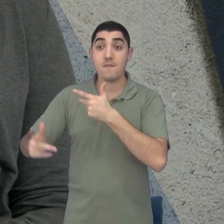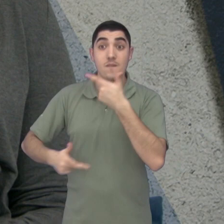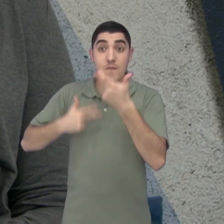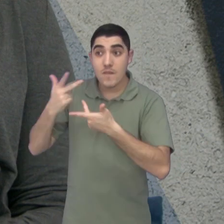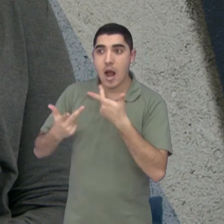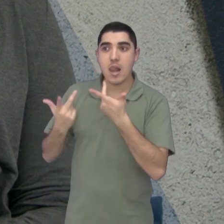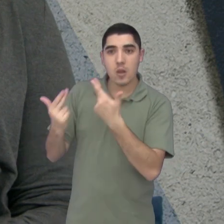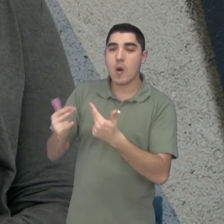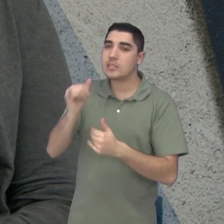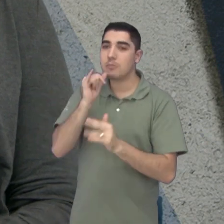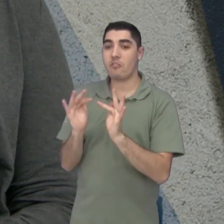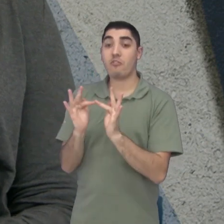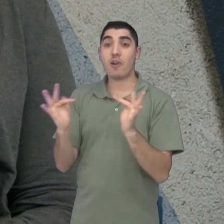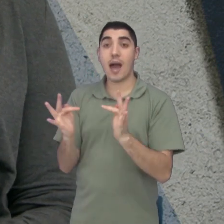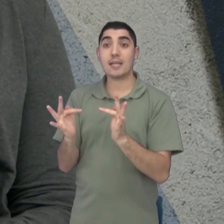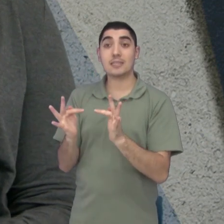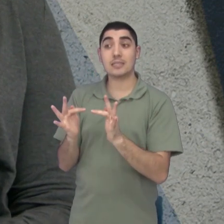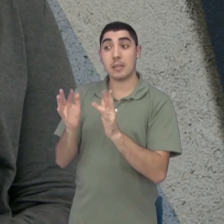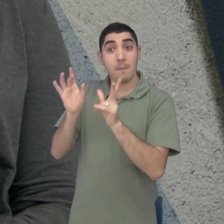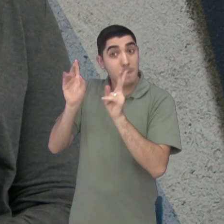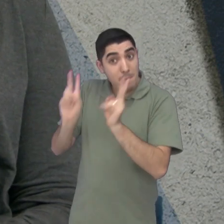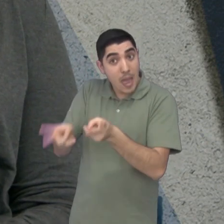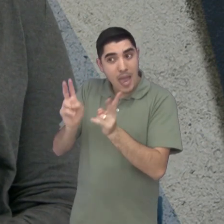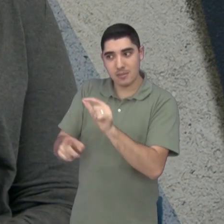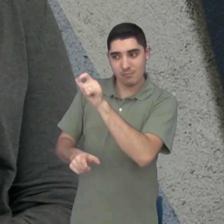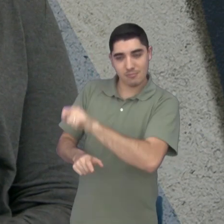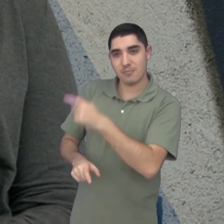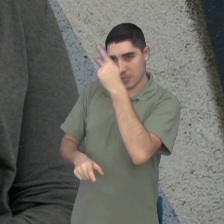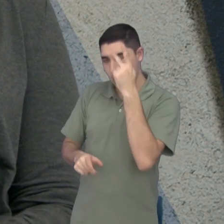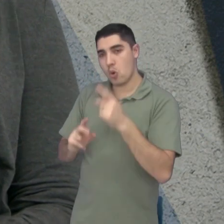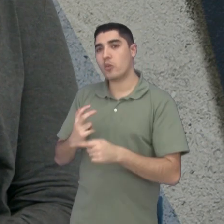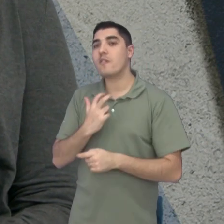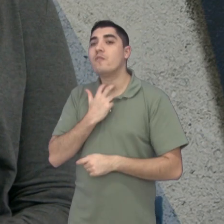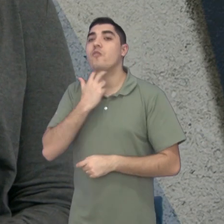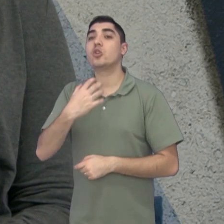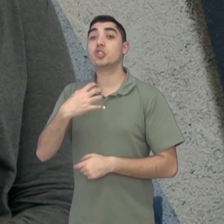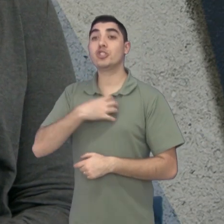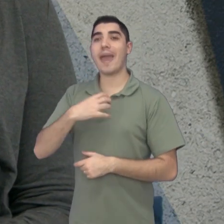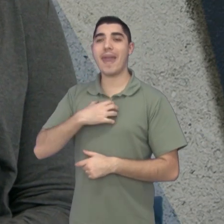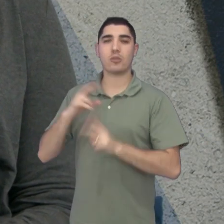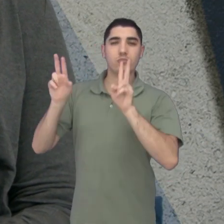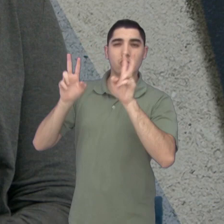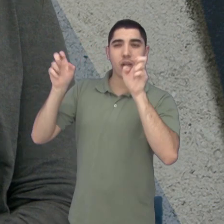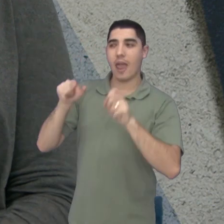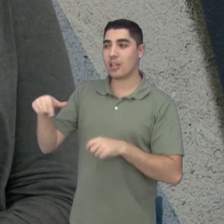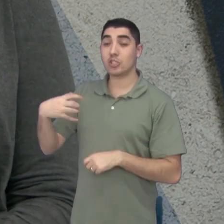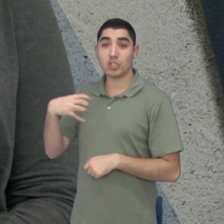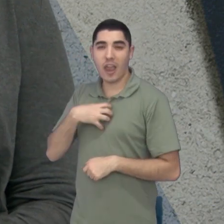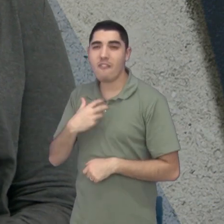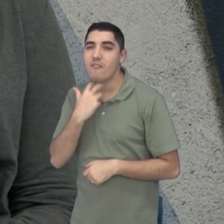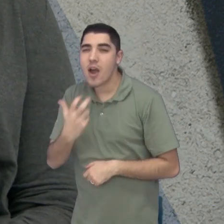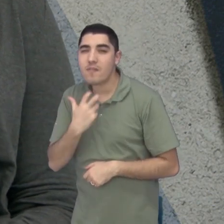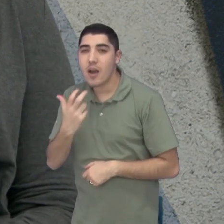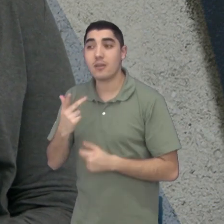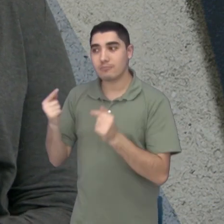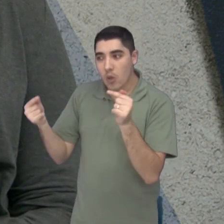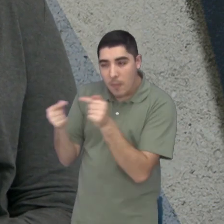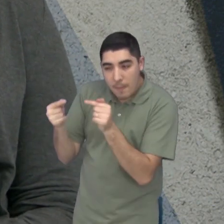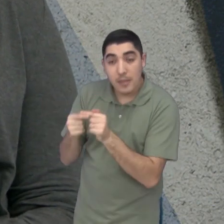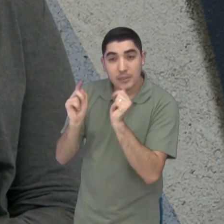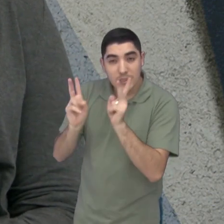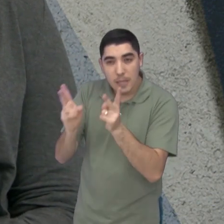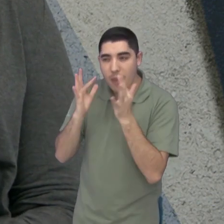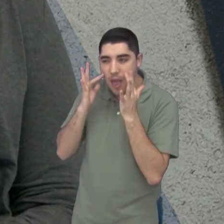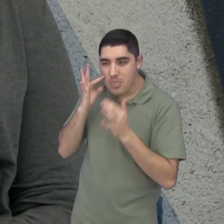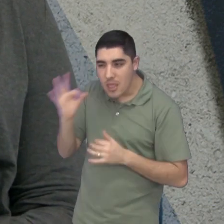alguma frase específica da personagem ou mesmo algum sotaque, algum vício de linguagem do personagem, sempre tem